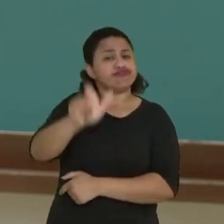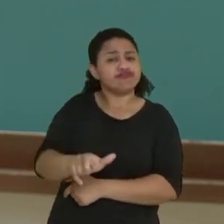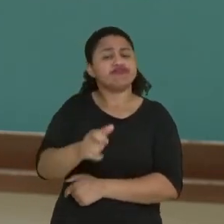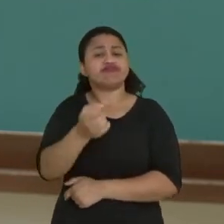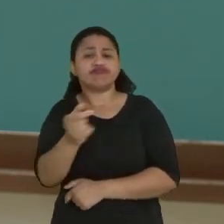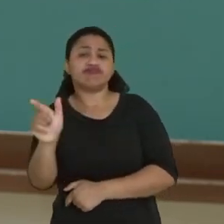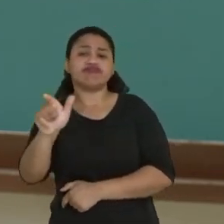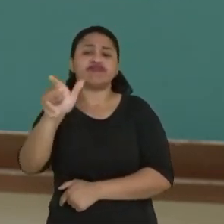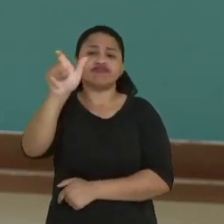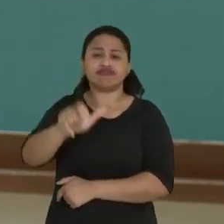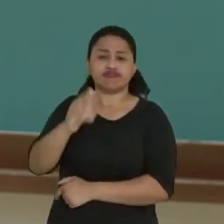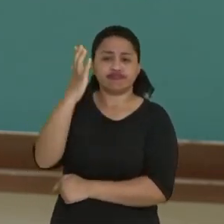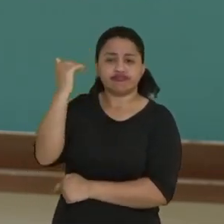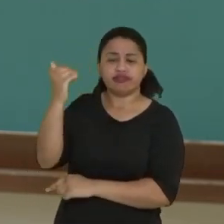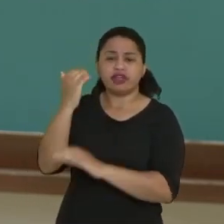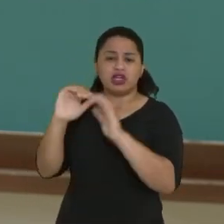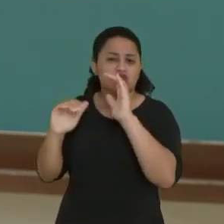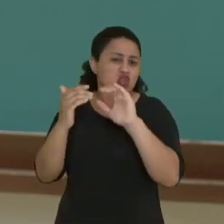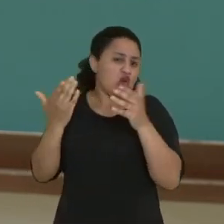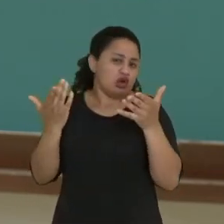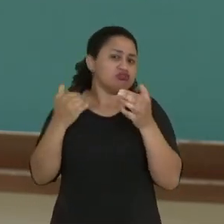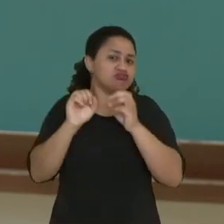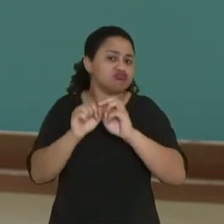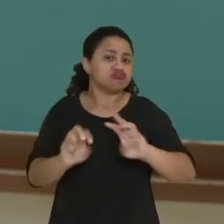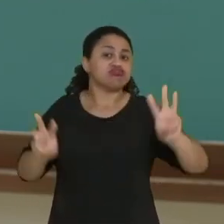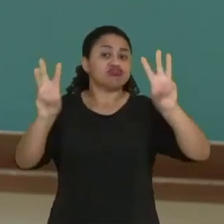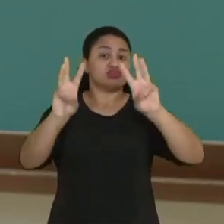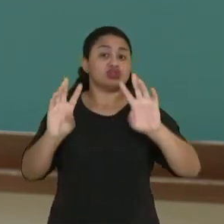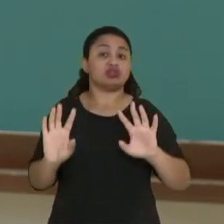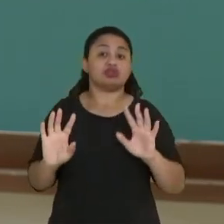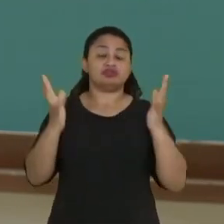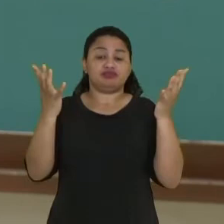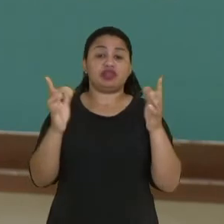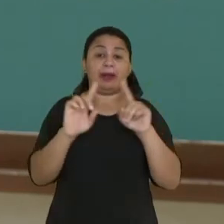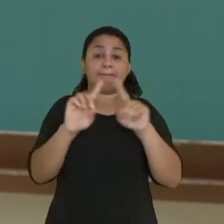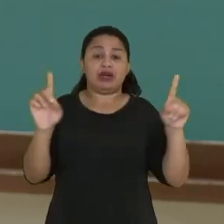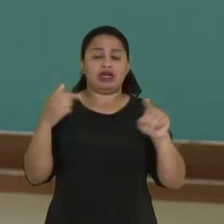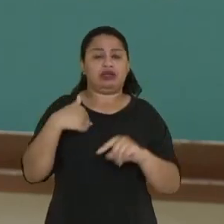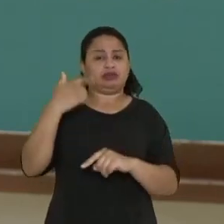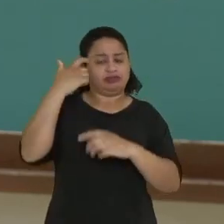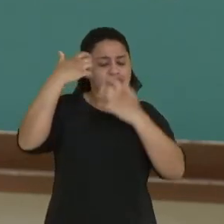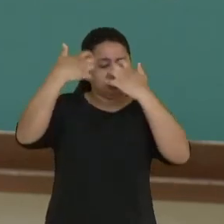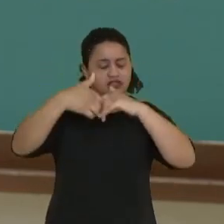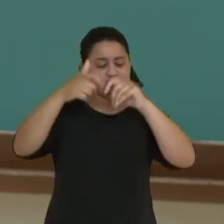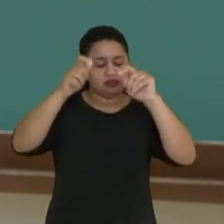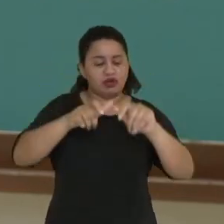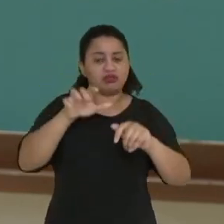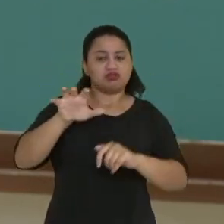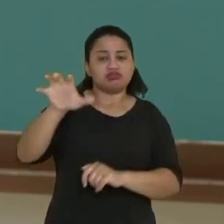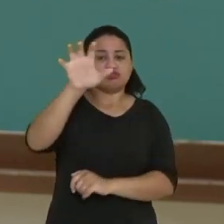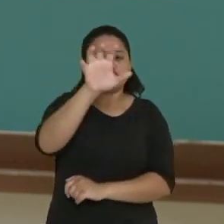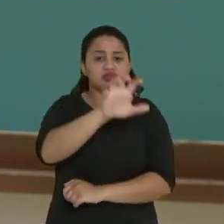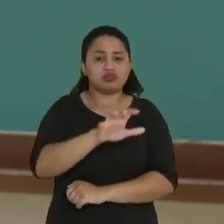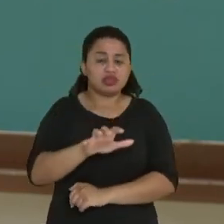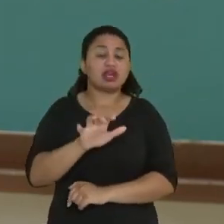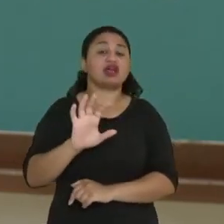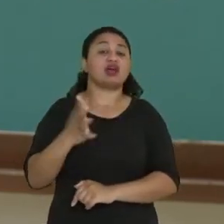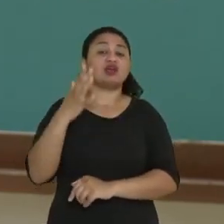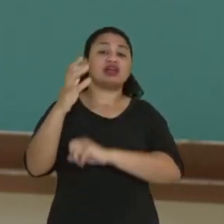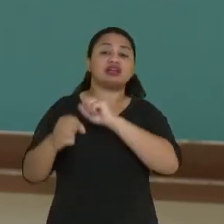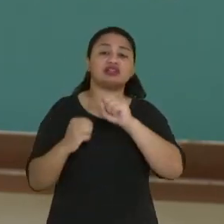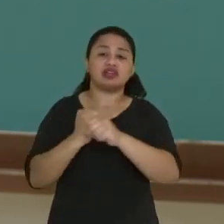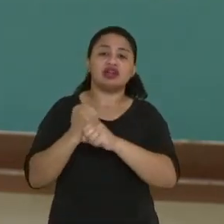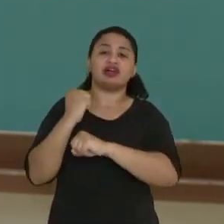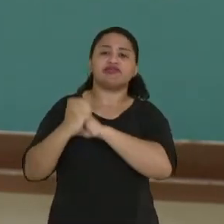muito frequente, digamos assim, nos grandes shows. Mas assim, pensando em algo regional, que acontece todos os